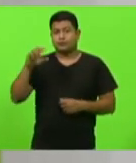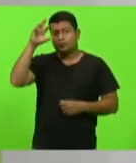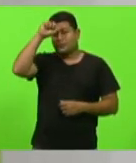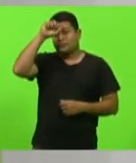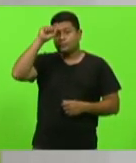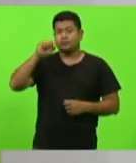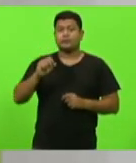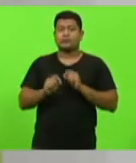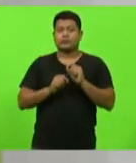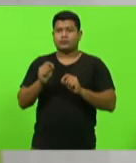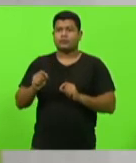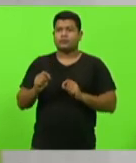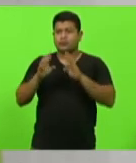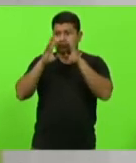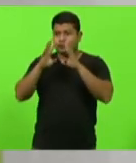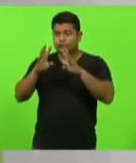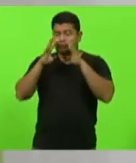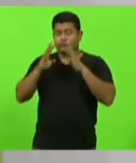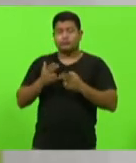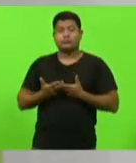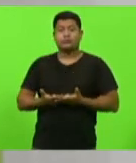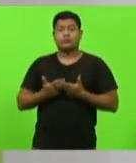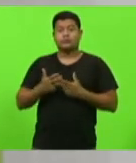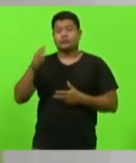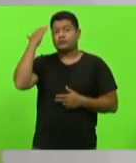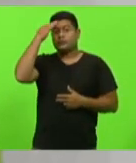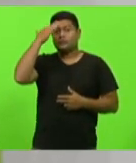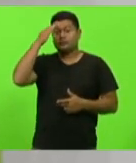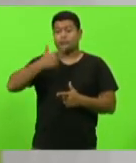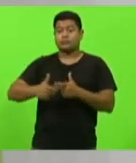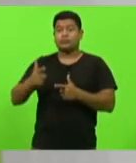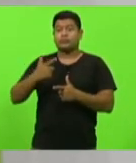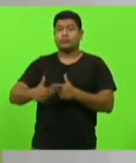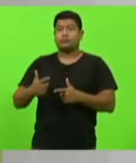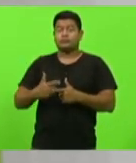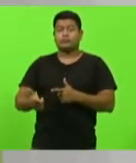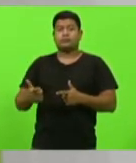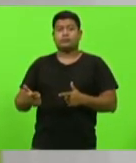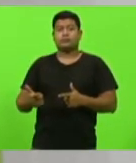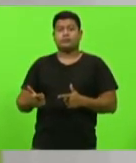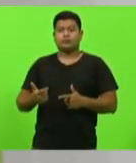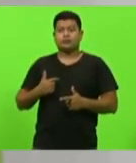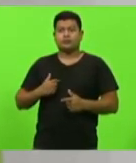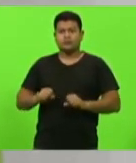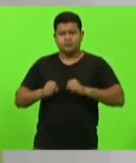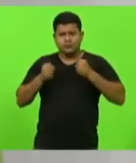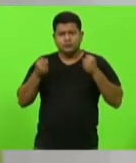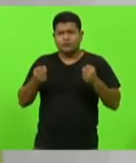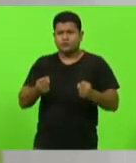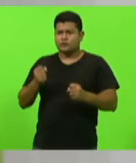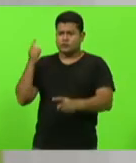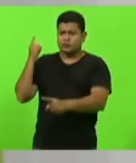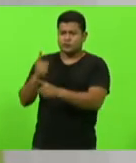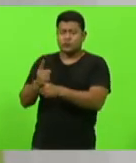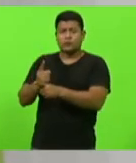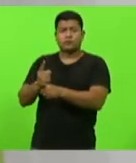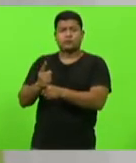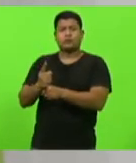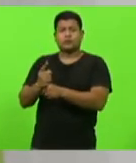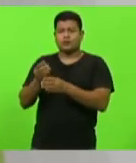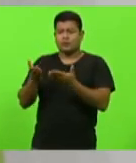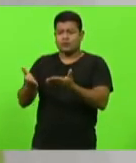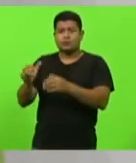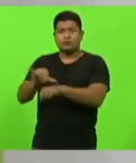paciência, entender o problema das pessoas, buscar solução. Esse é o objetivo